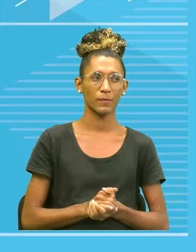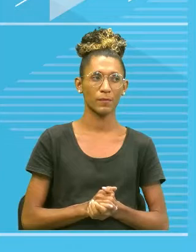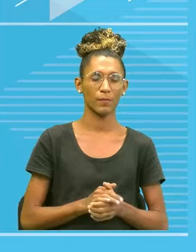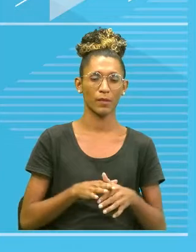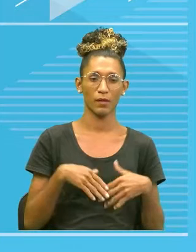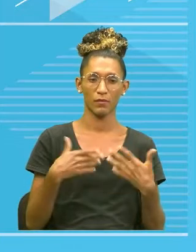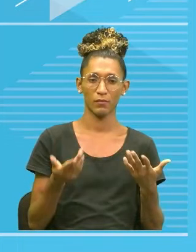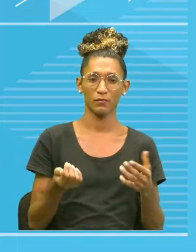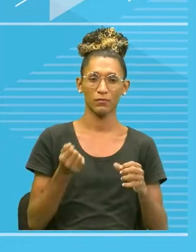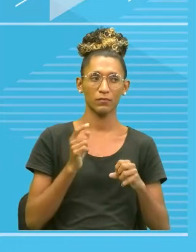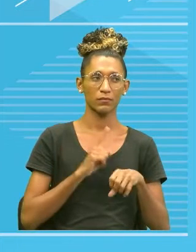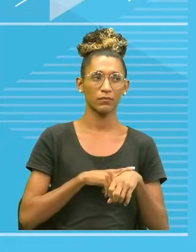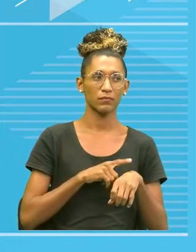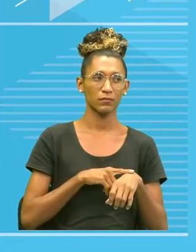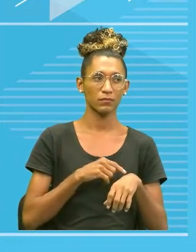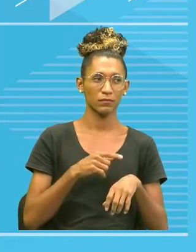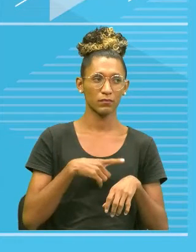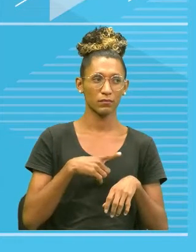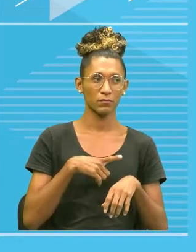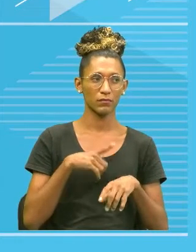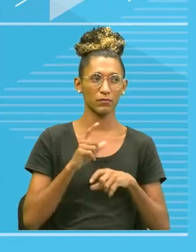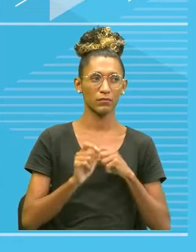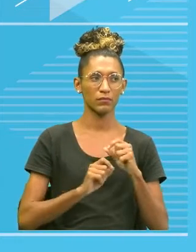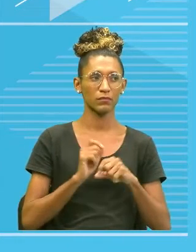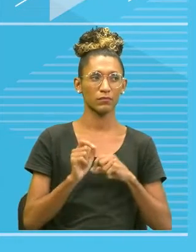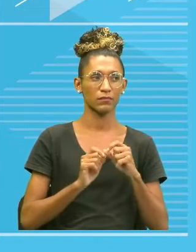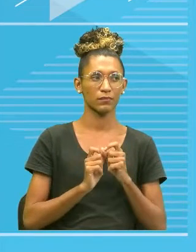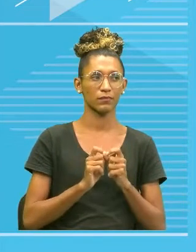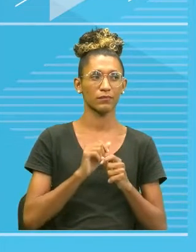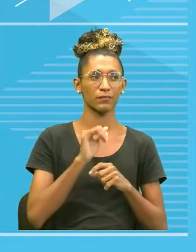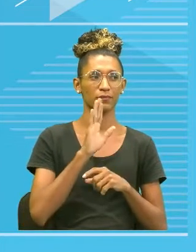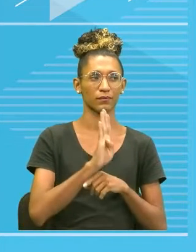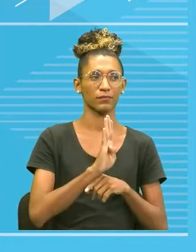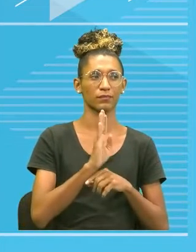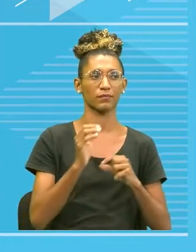Quando eu tenho base vezes altura, eu consigo calcular